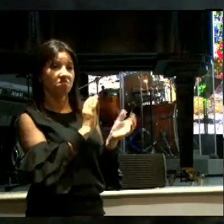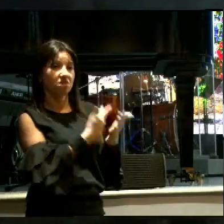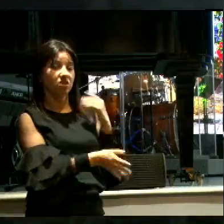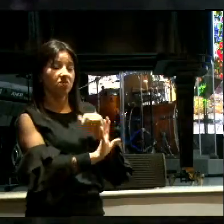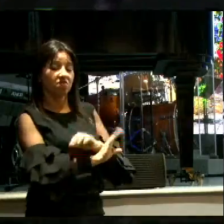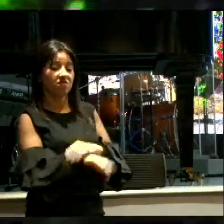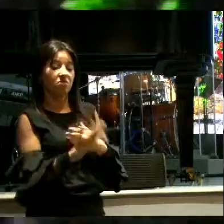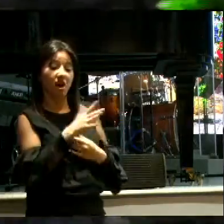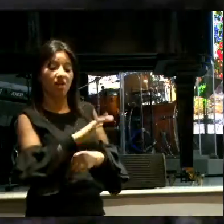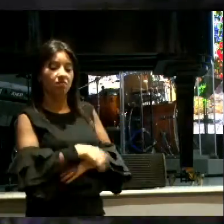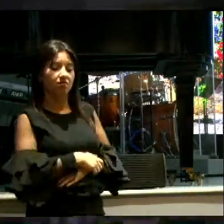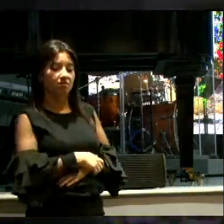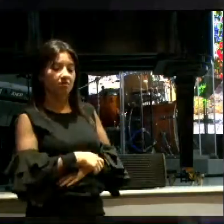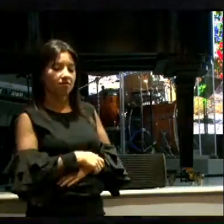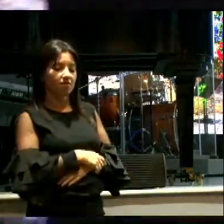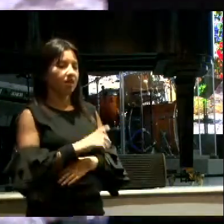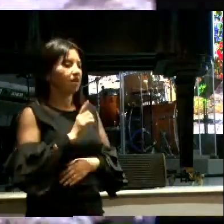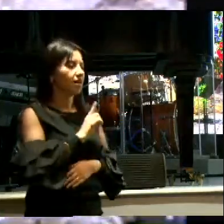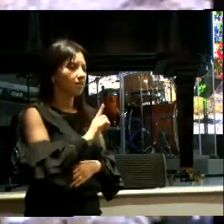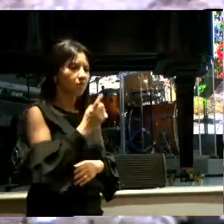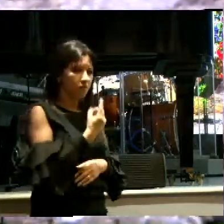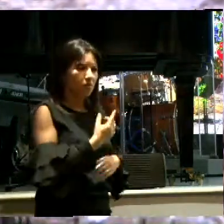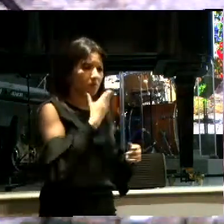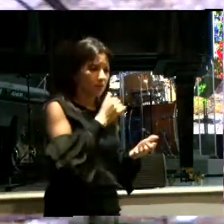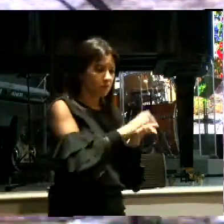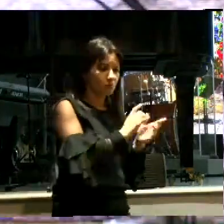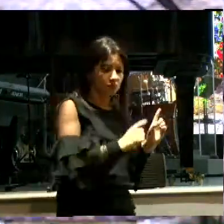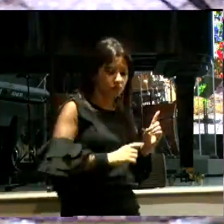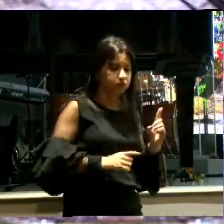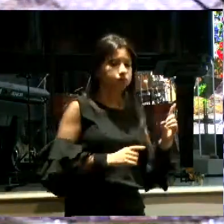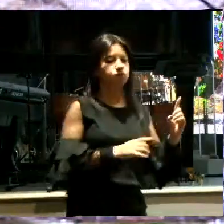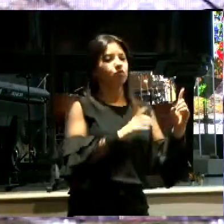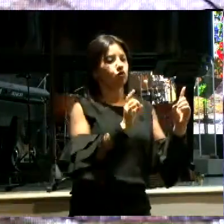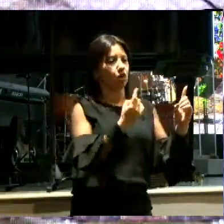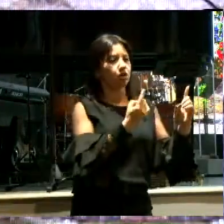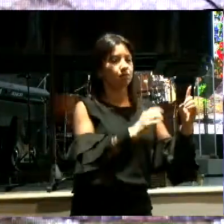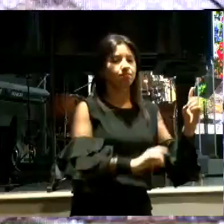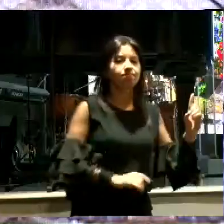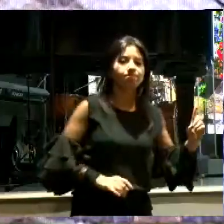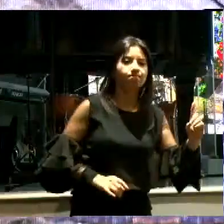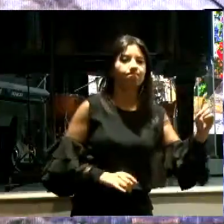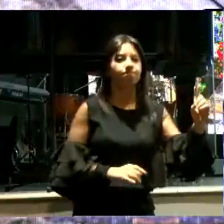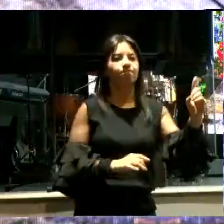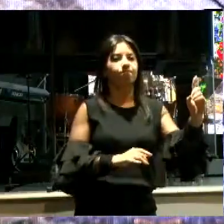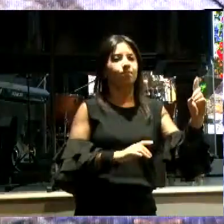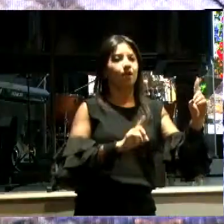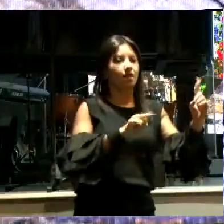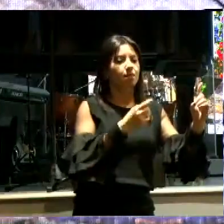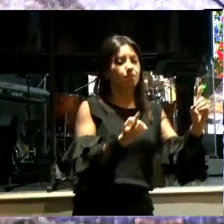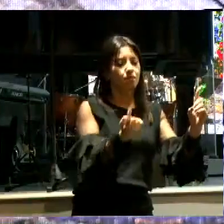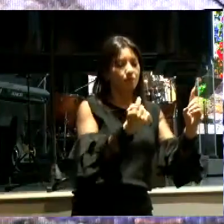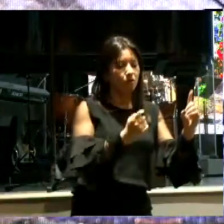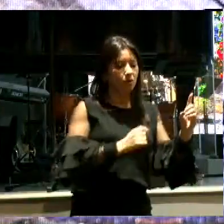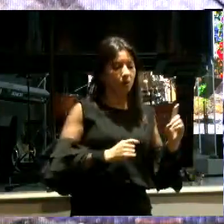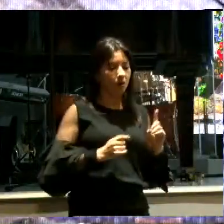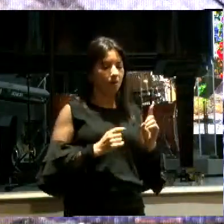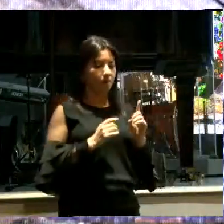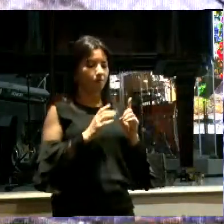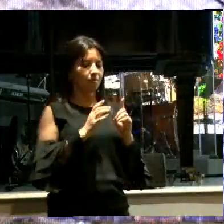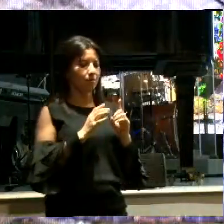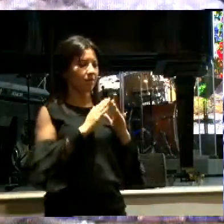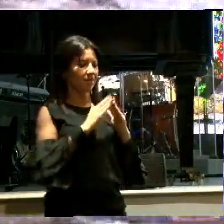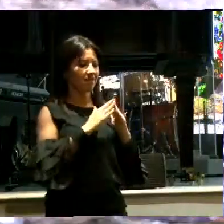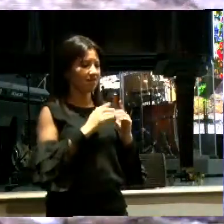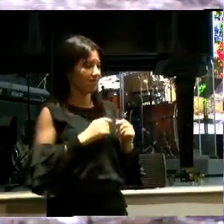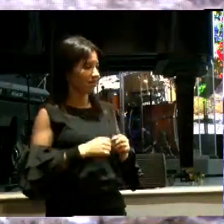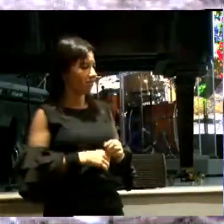em casa, ele estava com uma placa debaixo do braço, e eu falei: que é isso? Que negócio brilhoso é